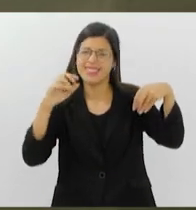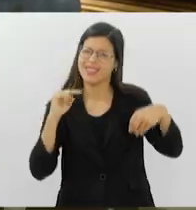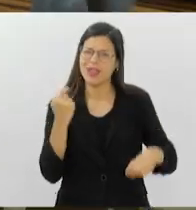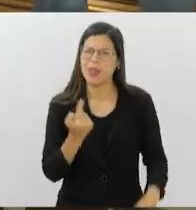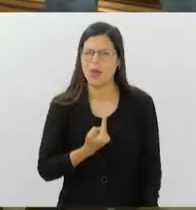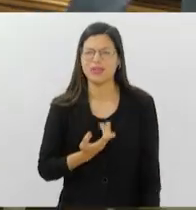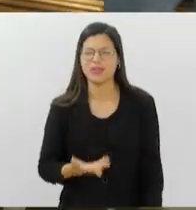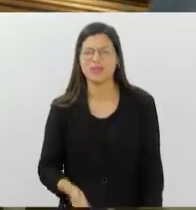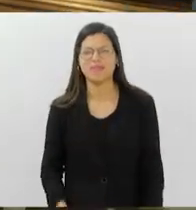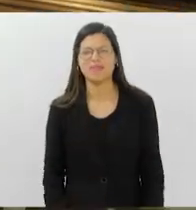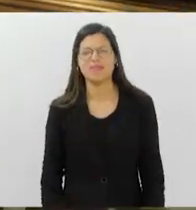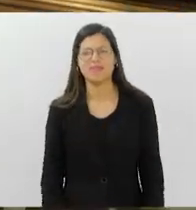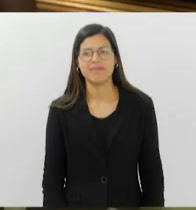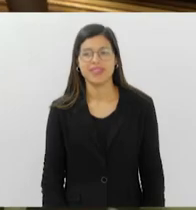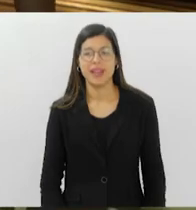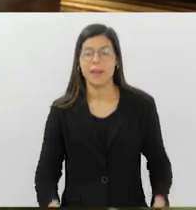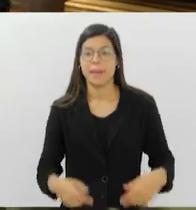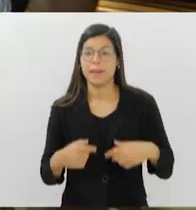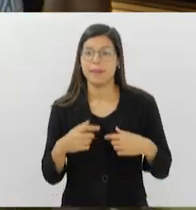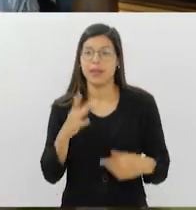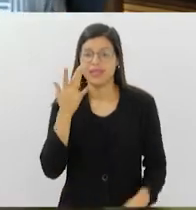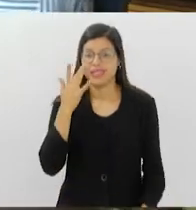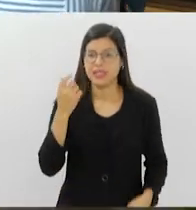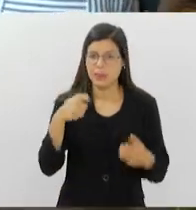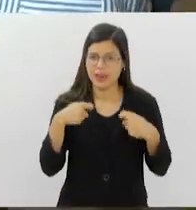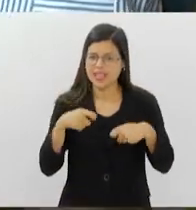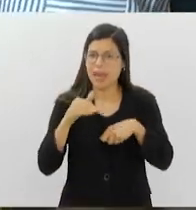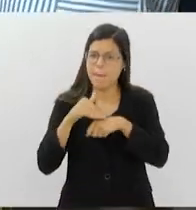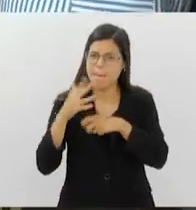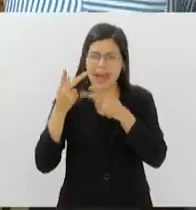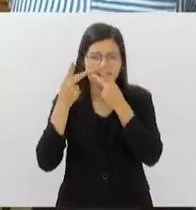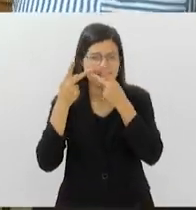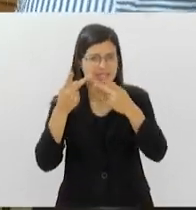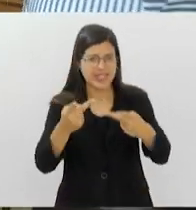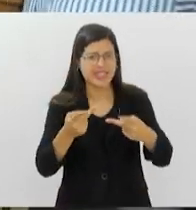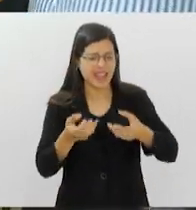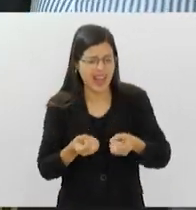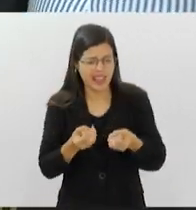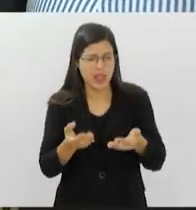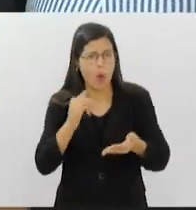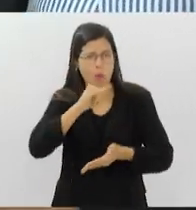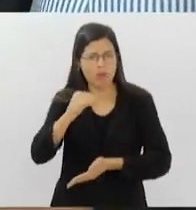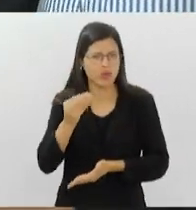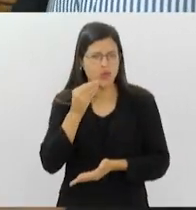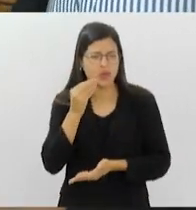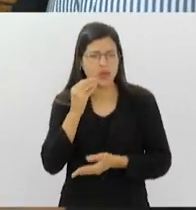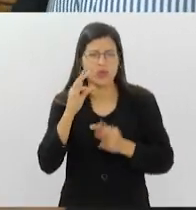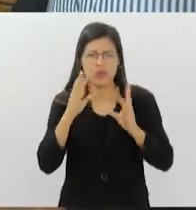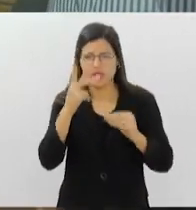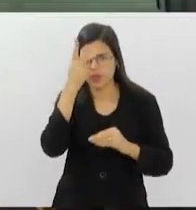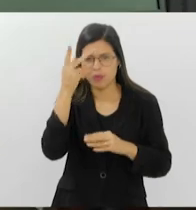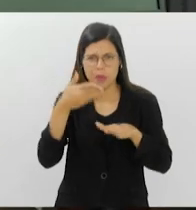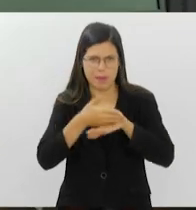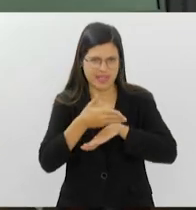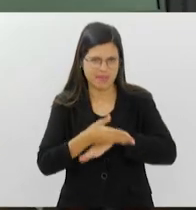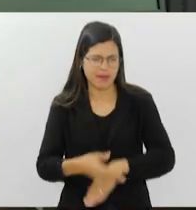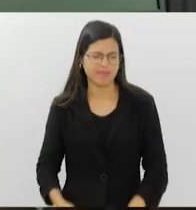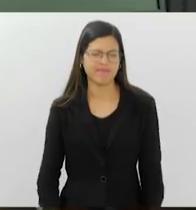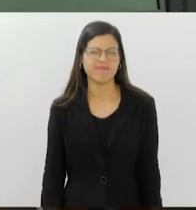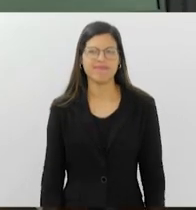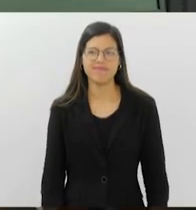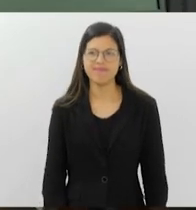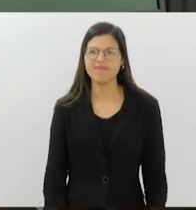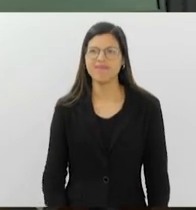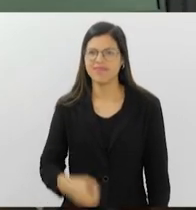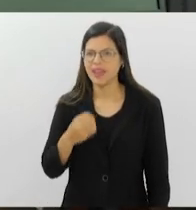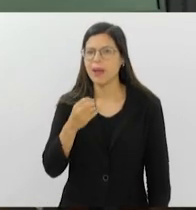também acho que tem que ser ter mais visitas como essa para dar oportunidade né a todo mundo participar é vale a